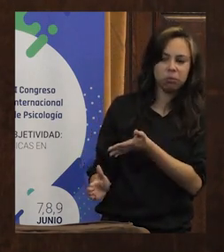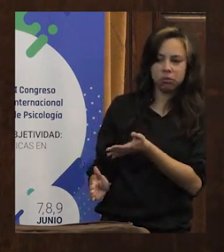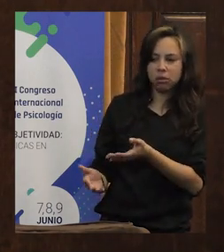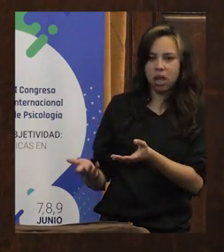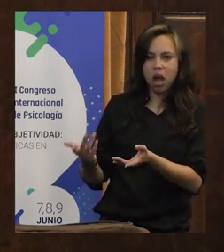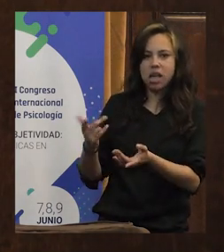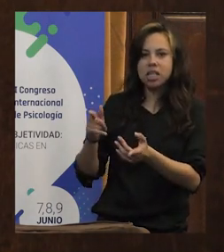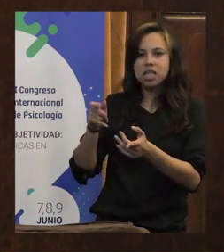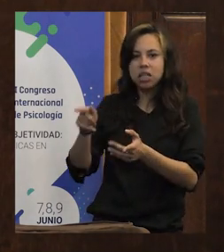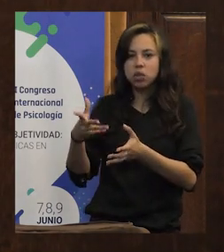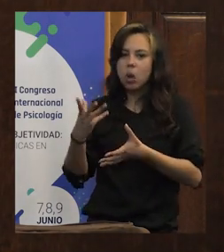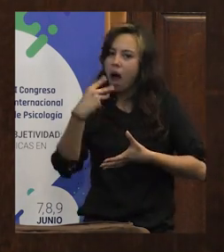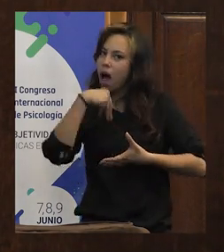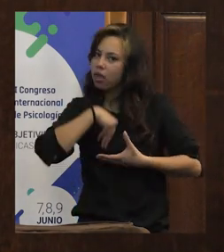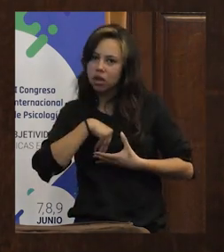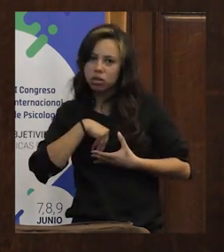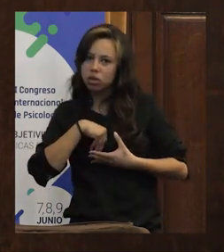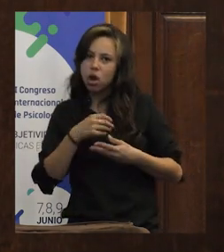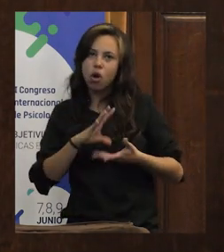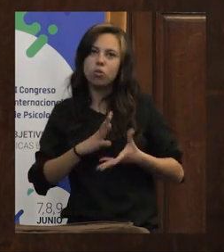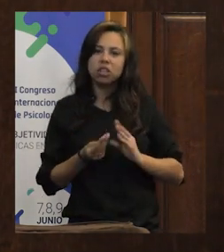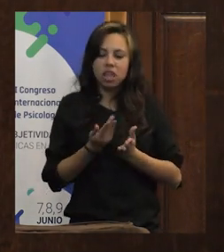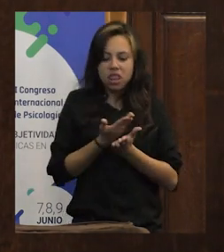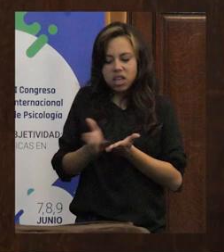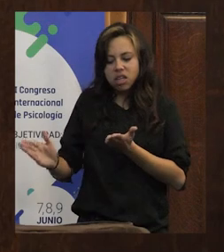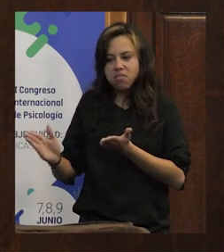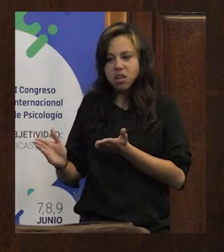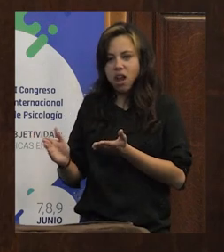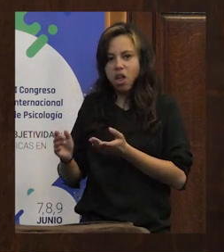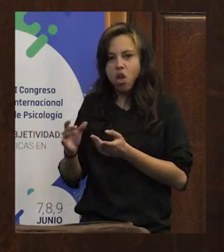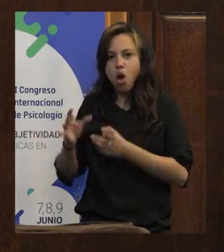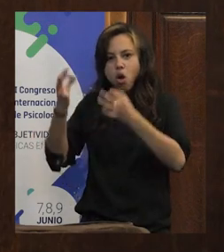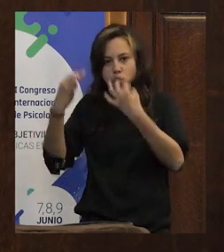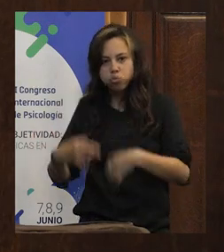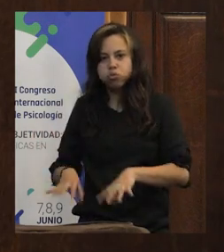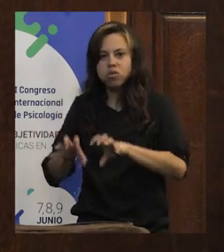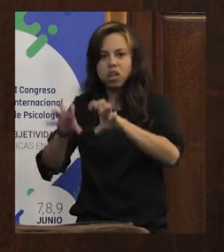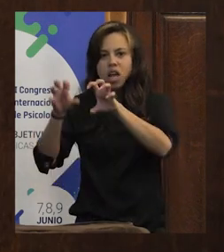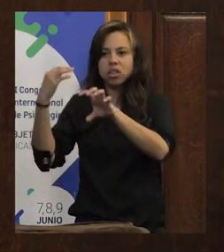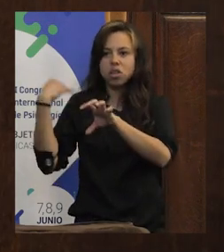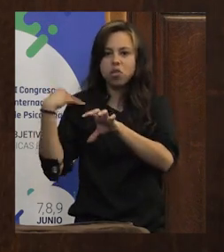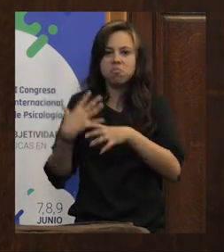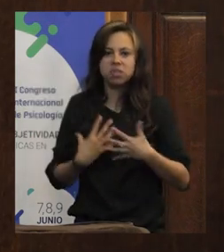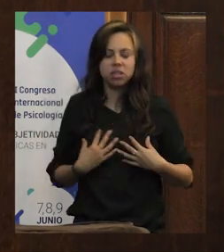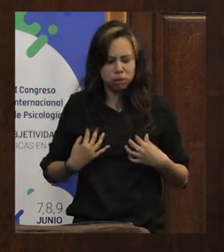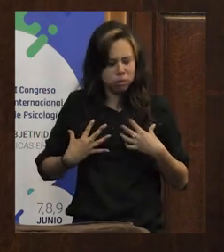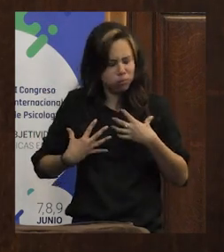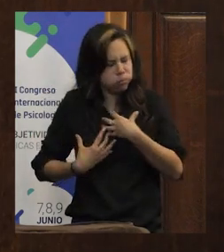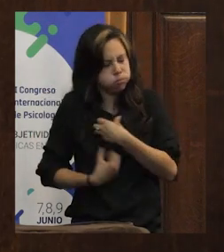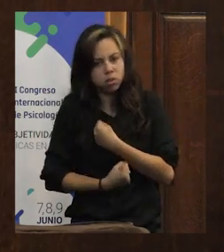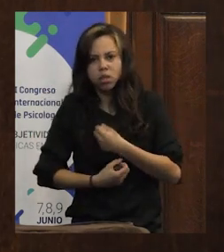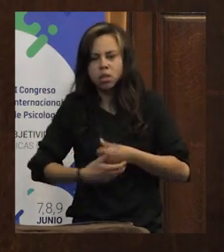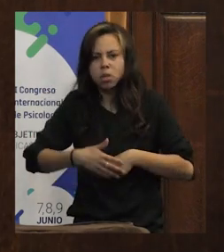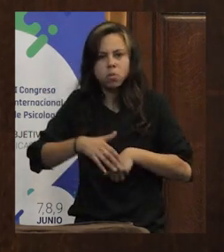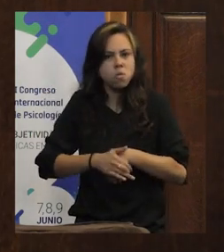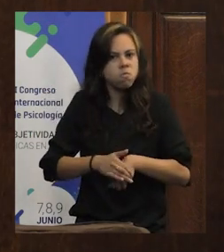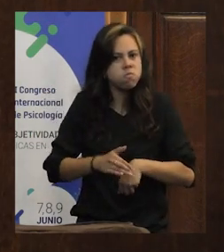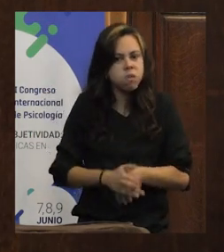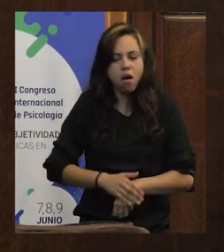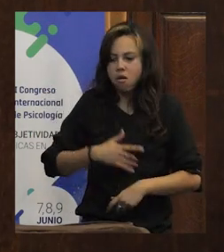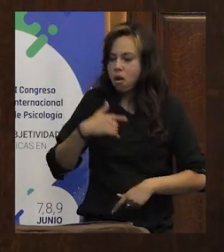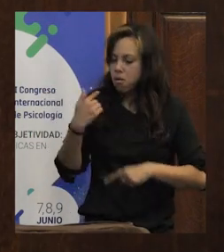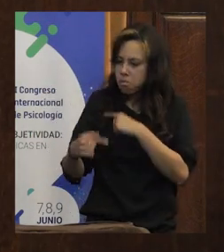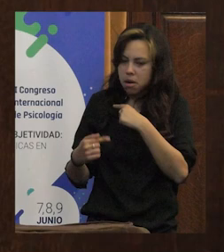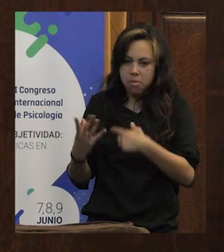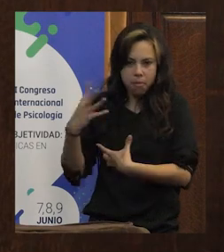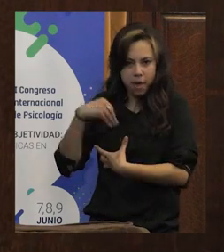de culpabilização. Por supuesto, estou utilizando o tabaco como